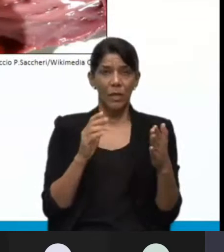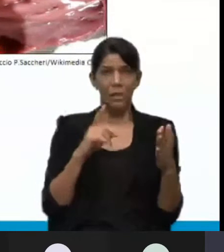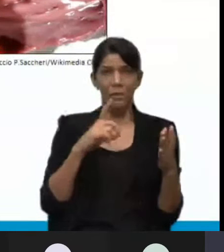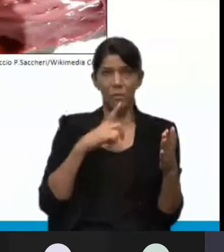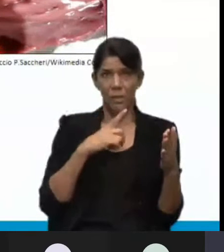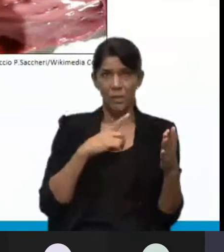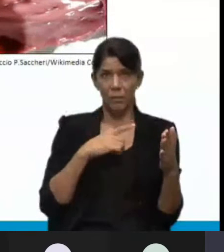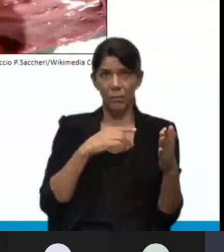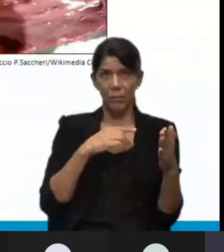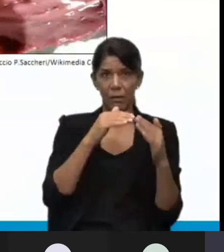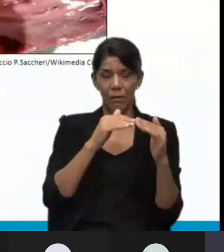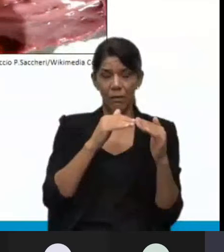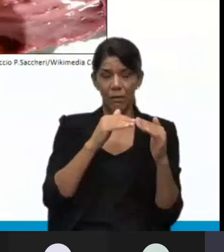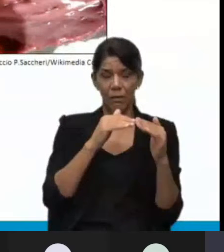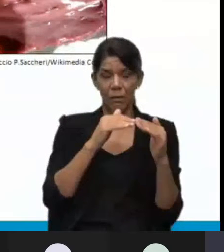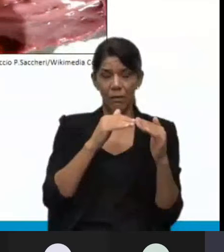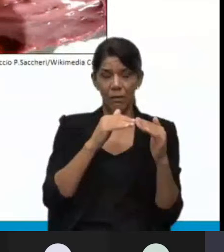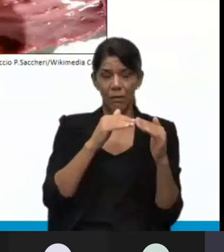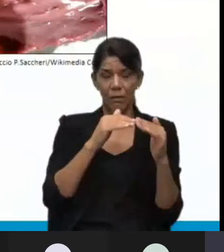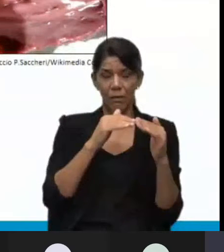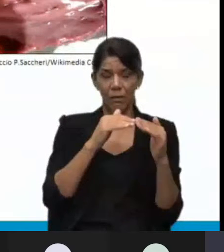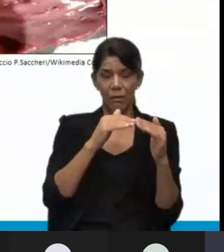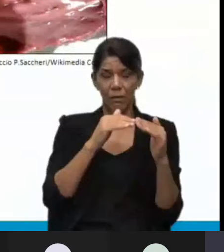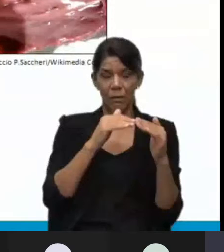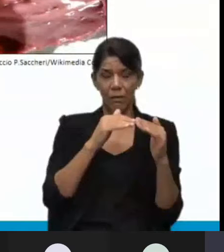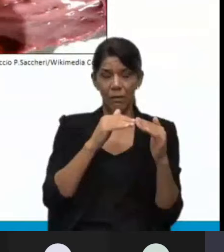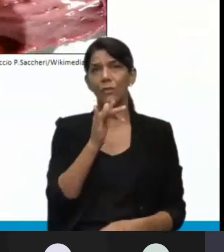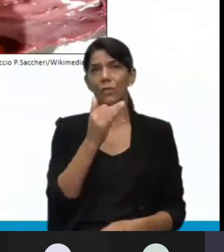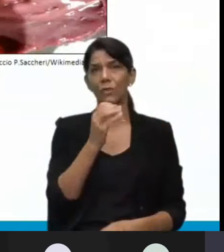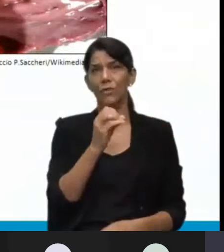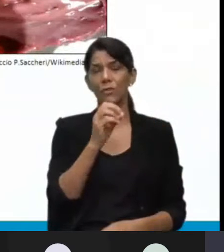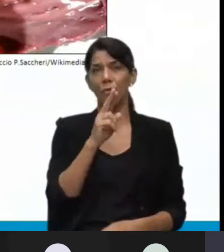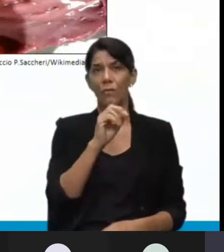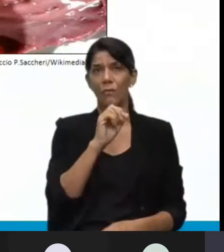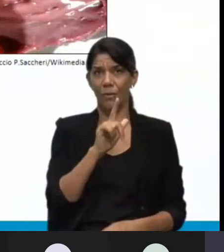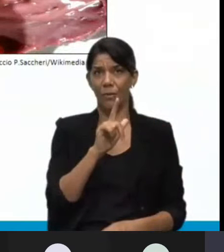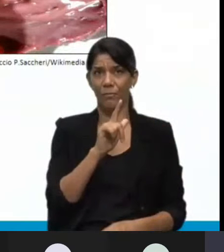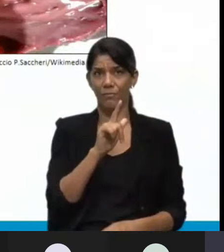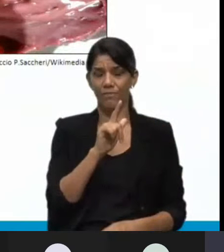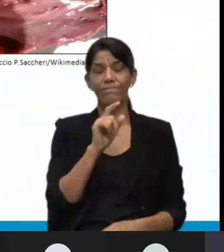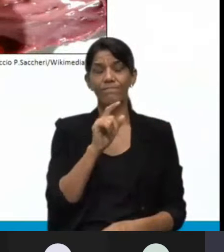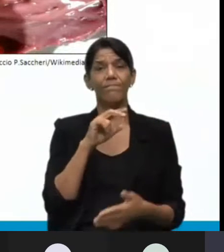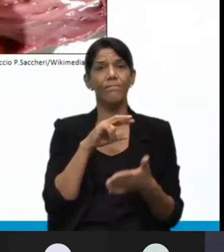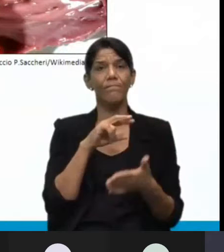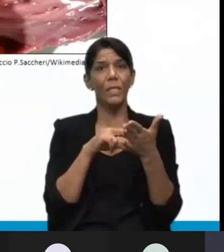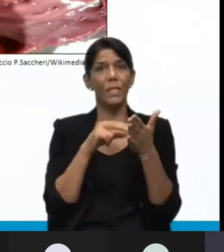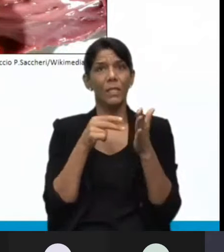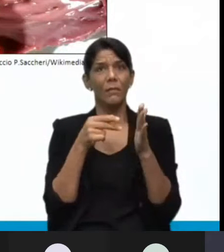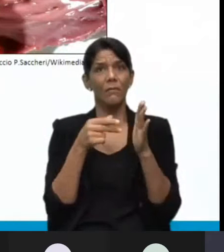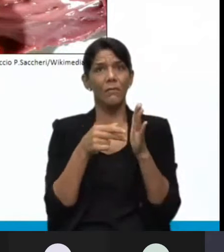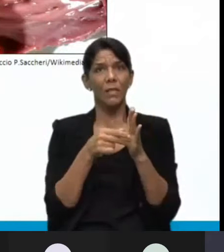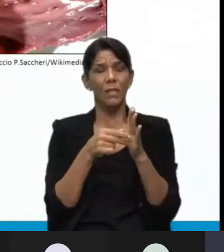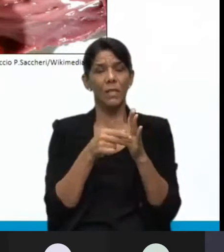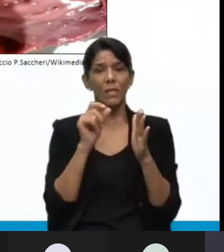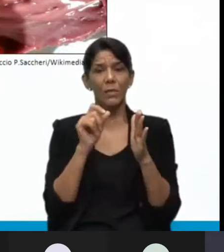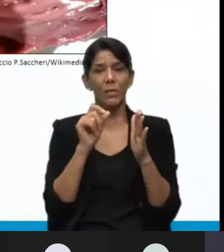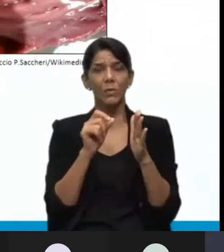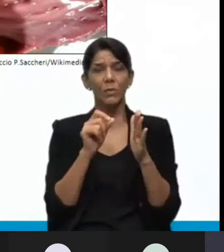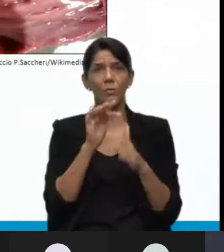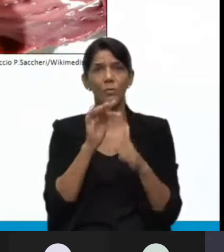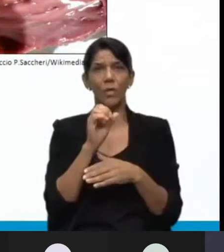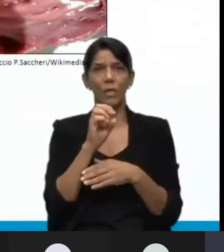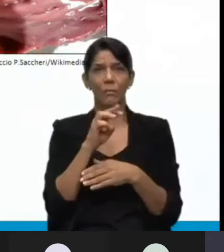aqui. Nós temos uma depressão que nós chamamos de fossa oval, tá? Na verdade, a fossa oval, ela é um remanescente